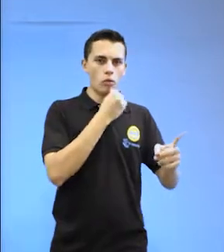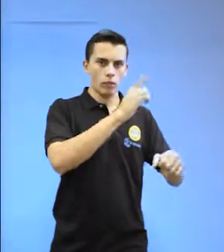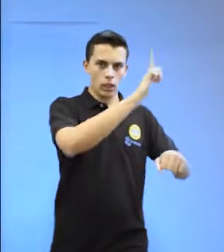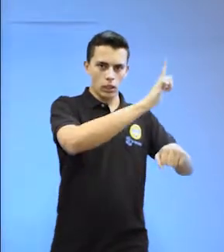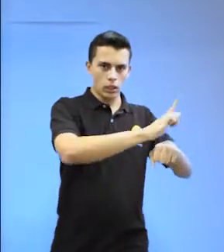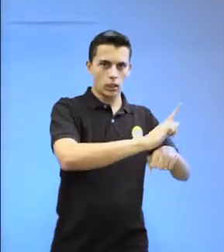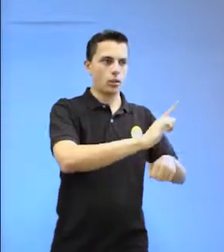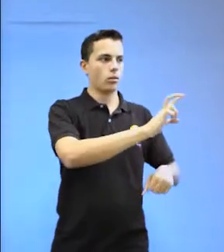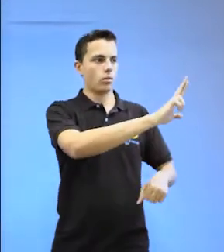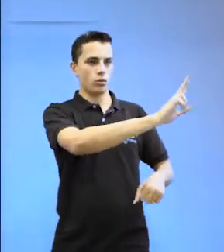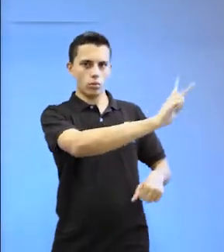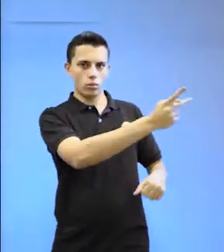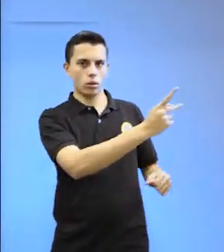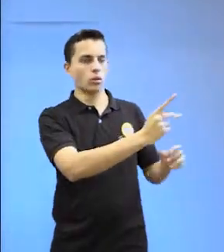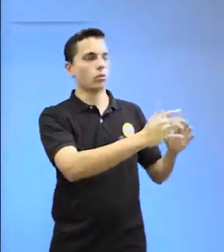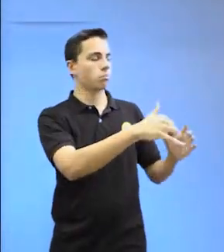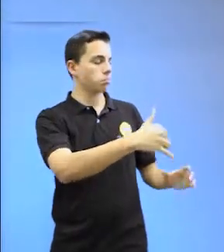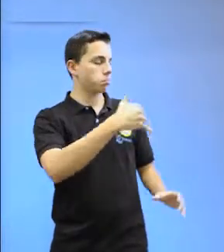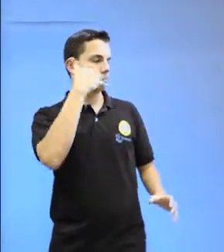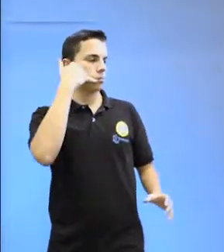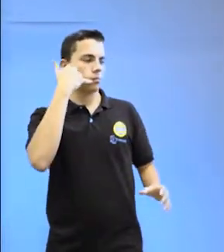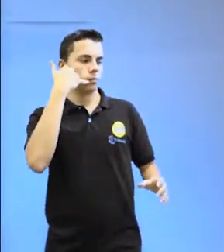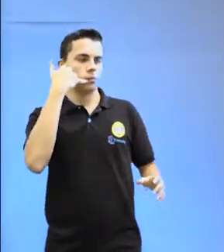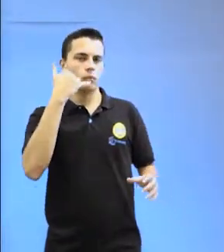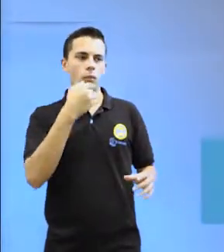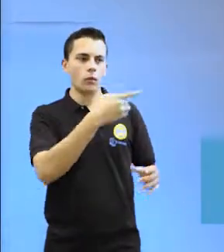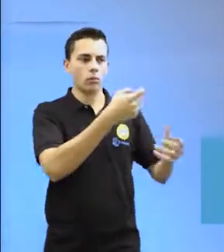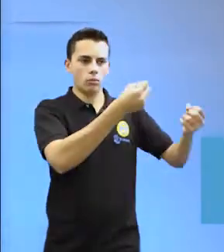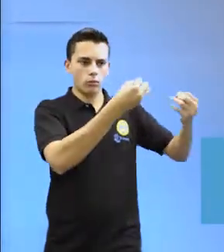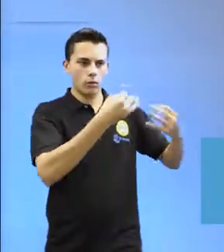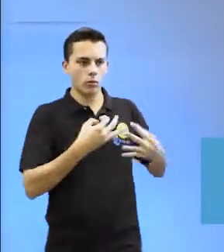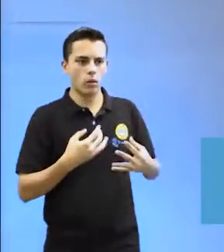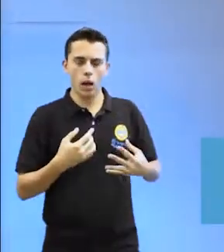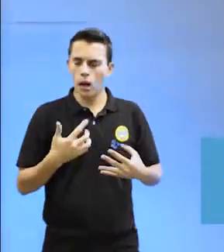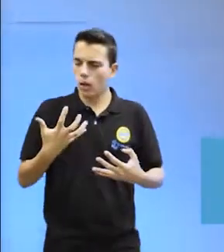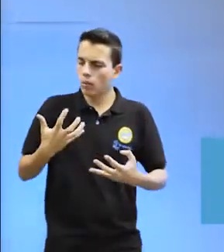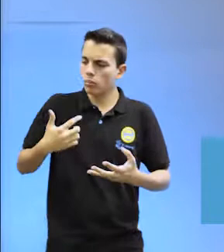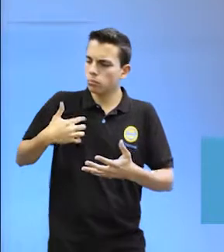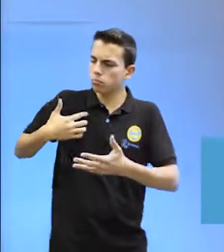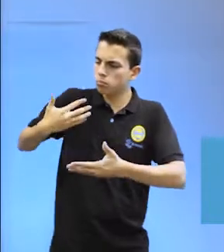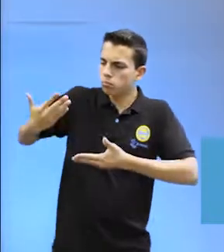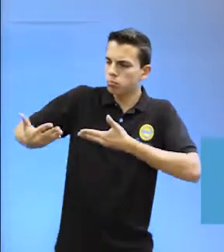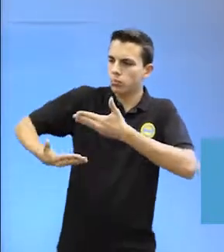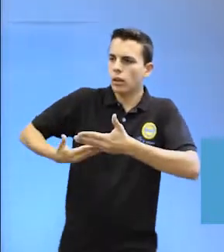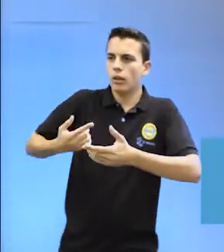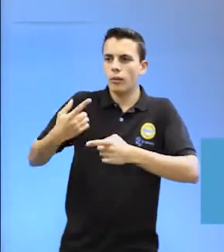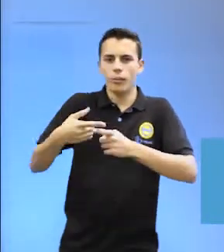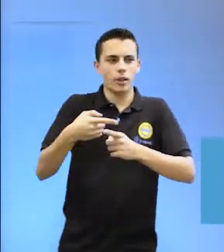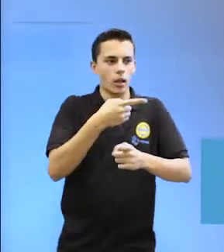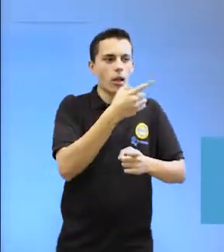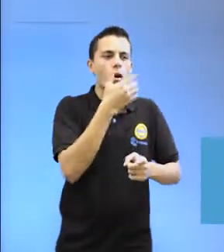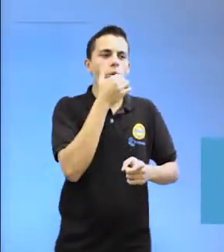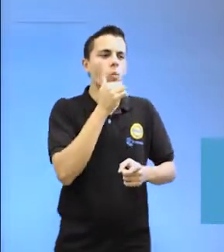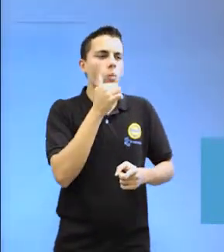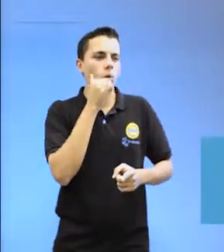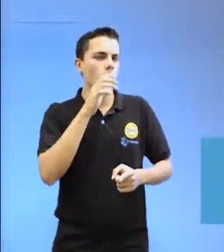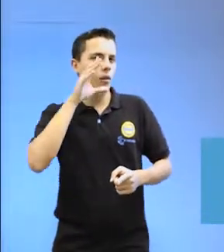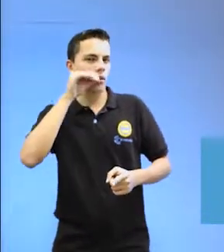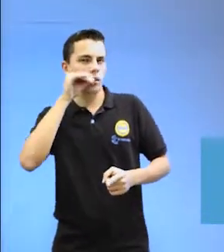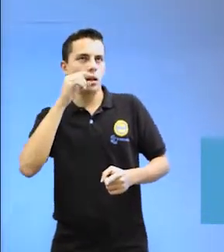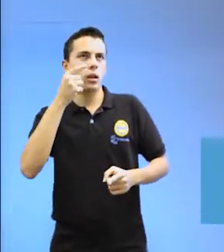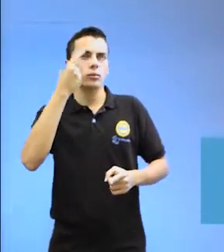umas duas semanas depois, ó, Nelson, eu queria compartilhar com você, porque uma funcionária nossa, depois da peça, ela